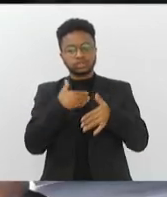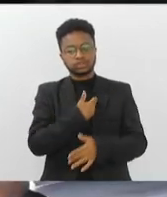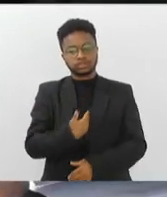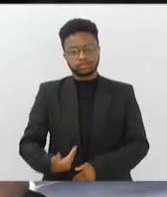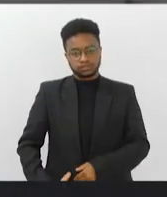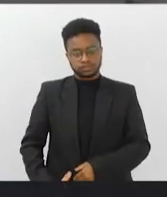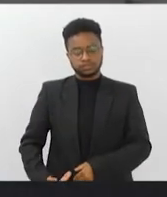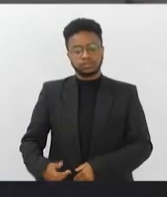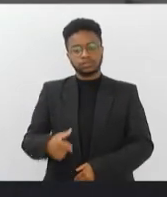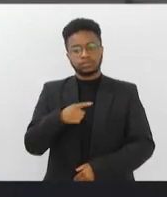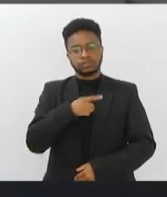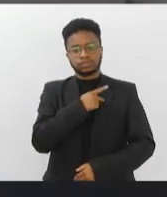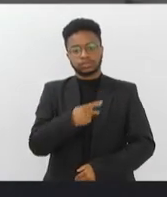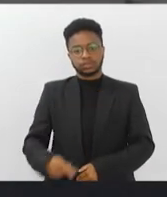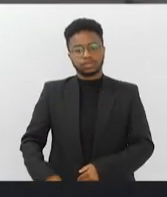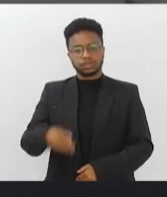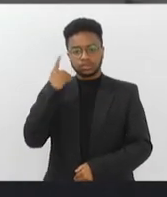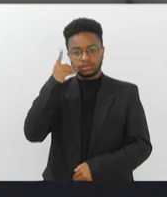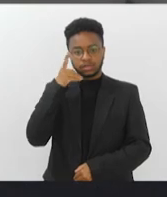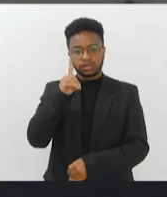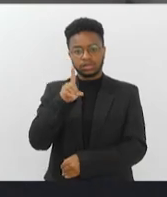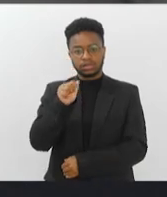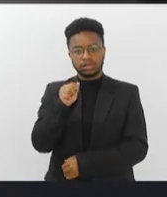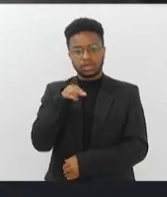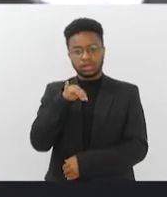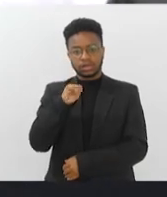pelo deputado Daniel Libreron,